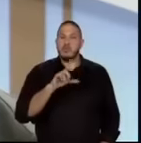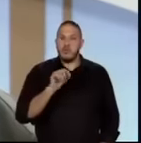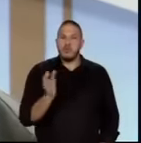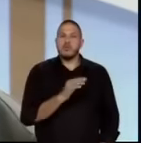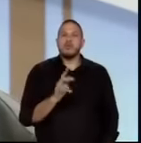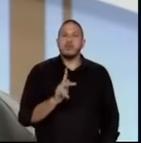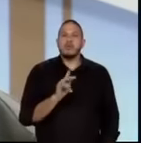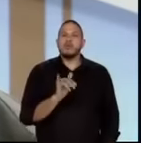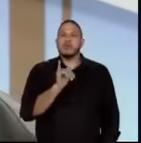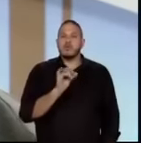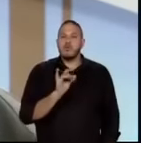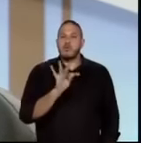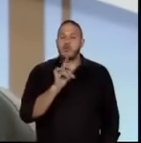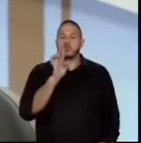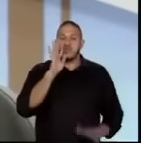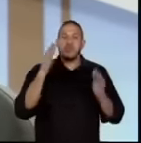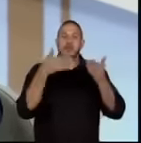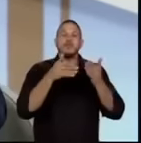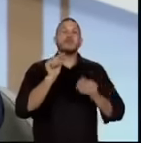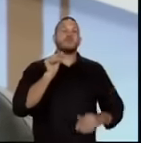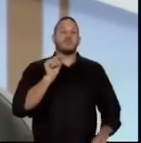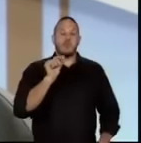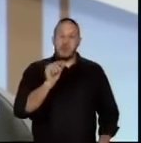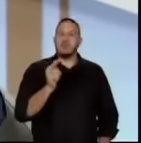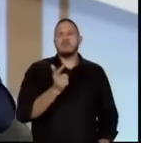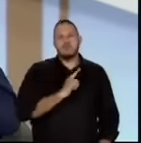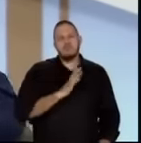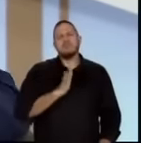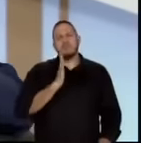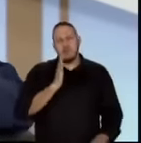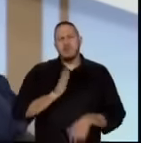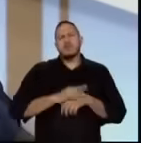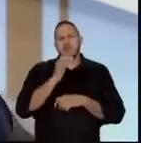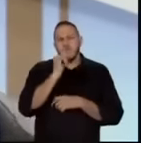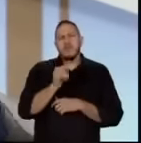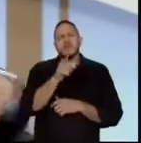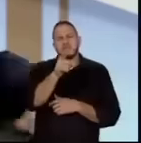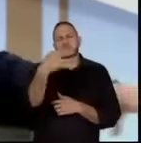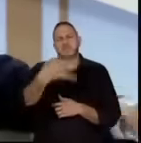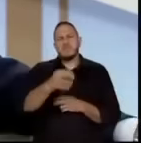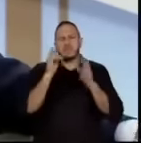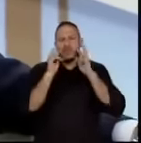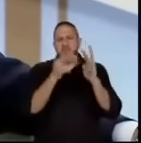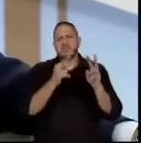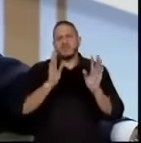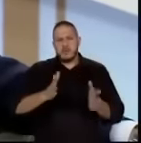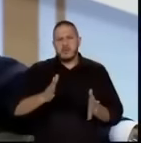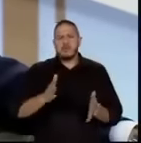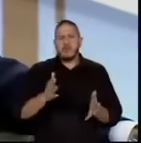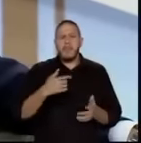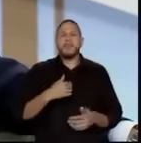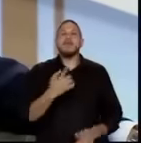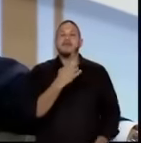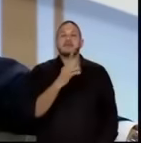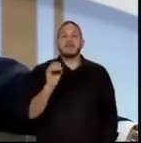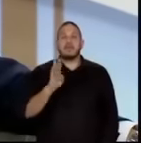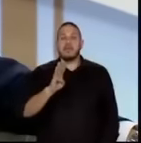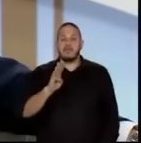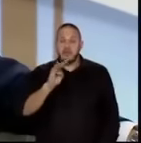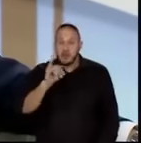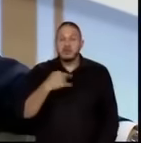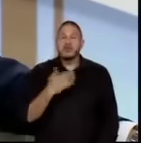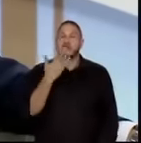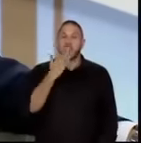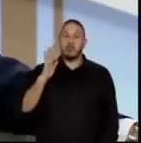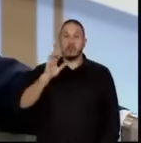chamar a atenção para um fato. Eu tenho dito, e enfim, vocês certamente já viram, de que aqueles 100 bilhões prometidos a partir